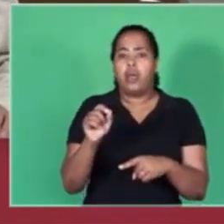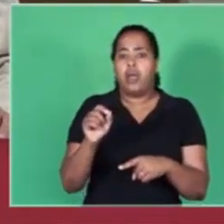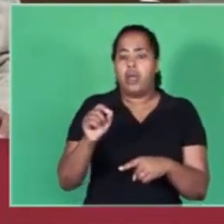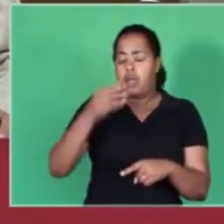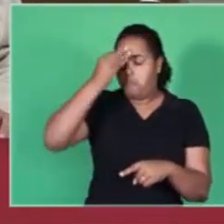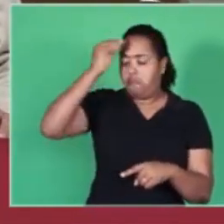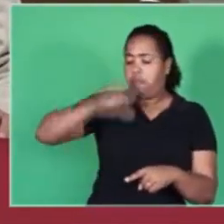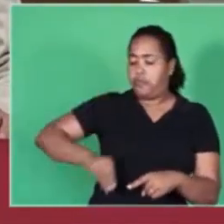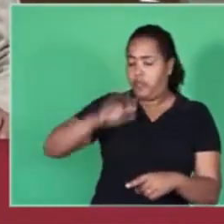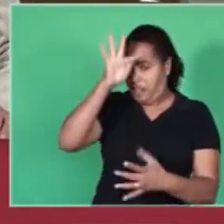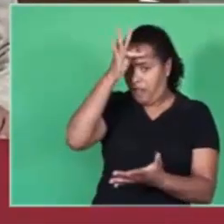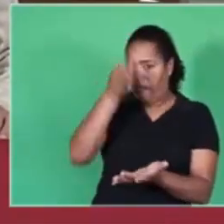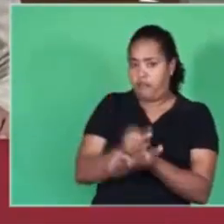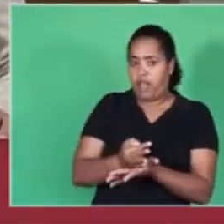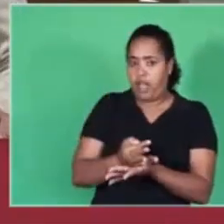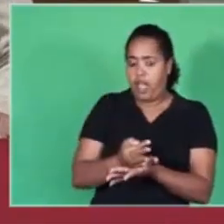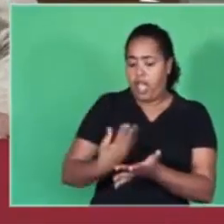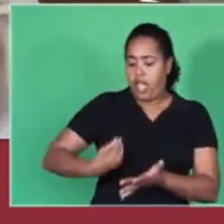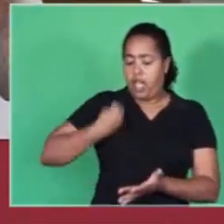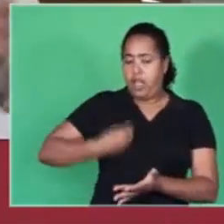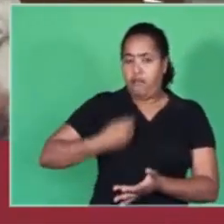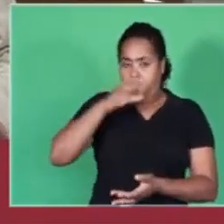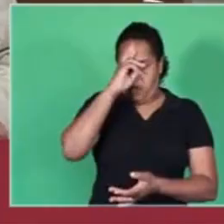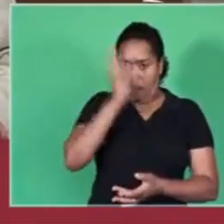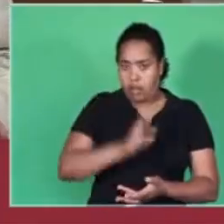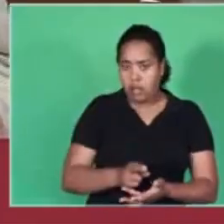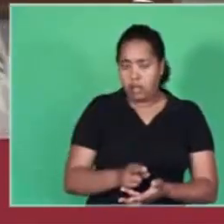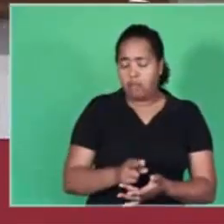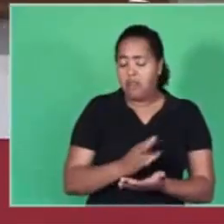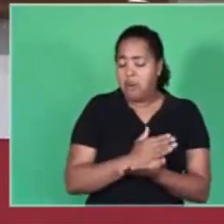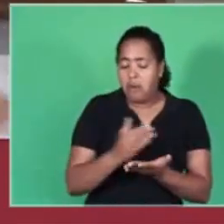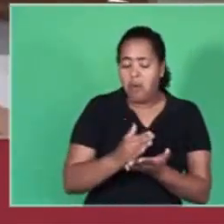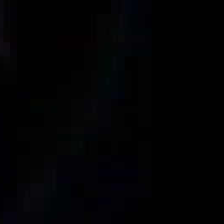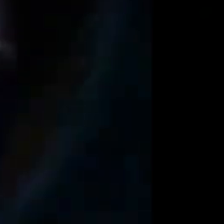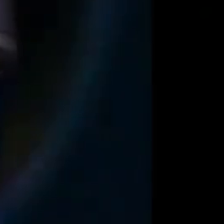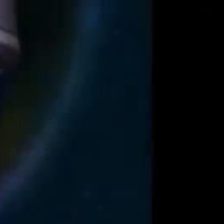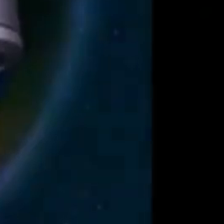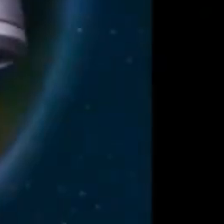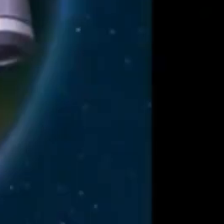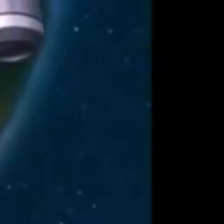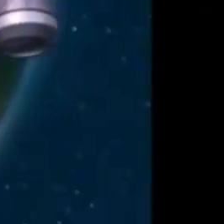Entrar na razão. Você vai explicar a Bíblia pela razão. Pronto, vamos ficar de pé.